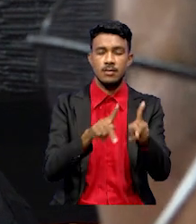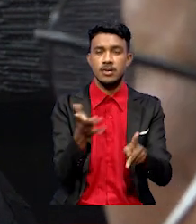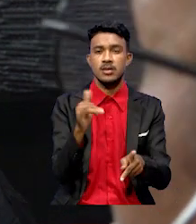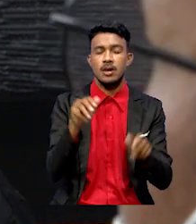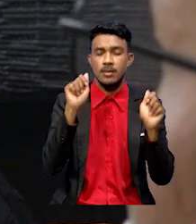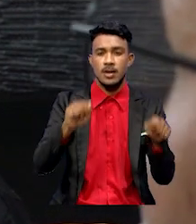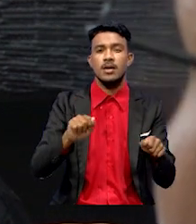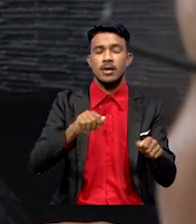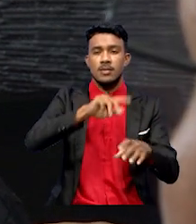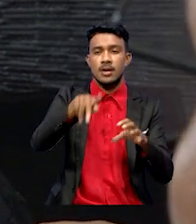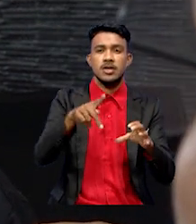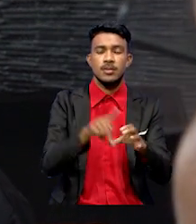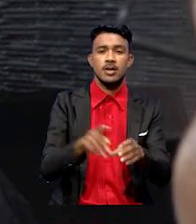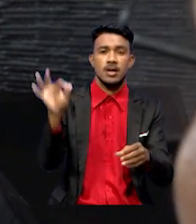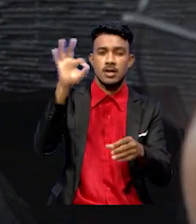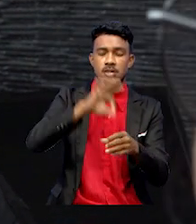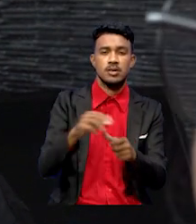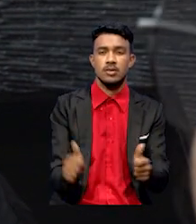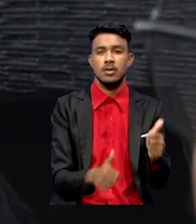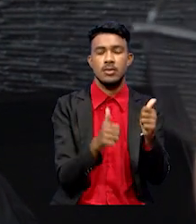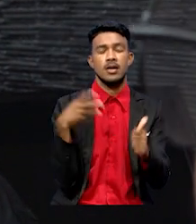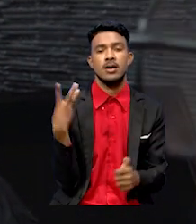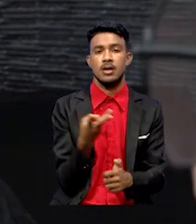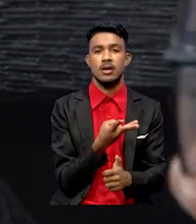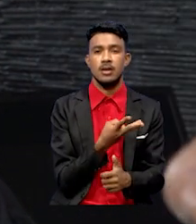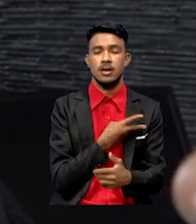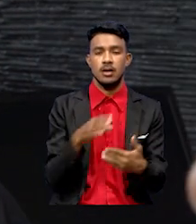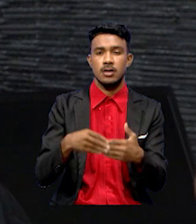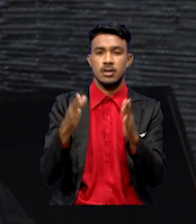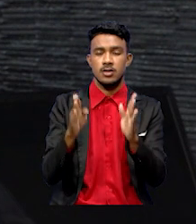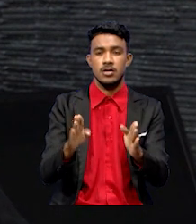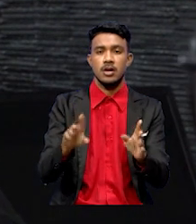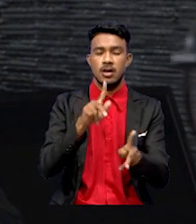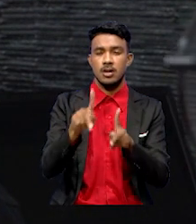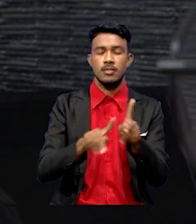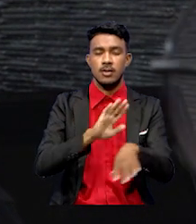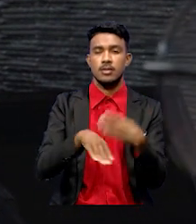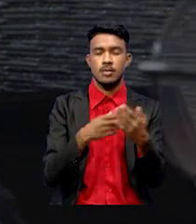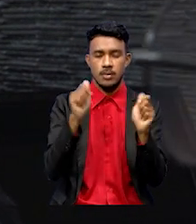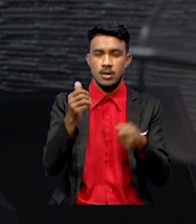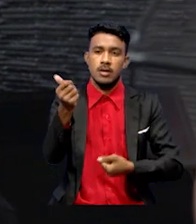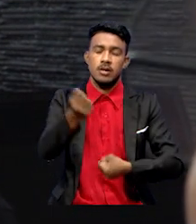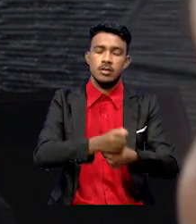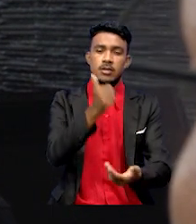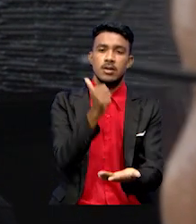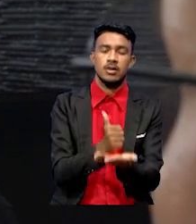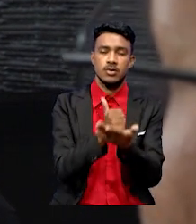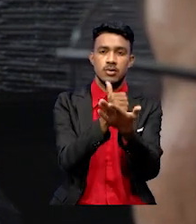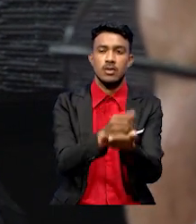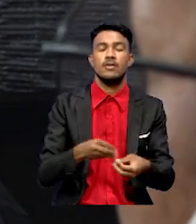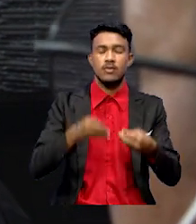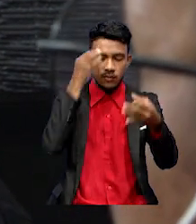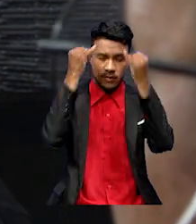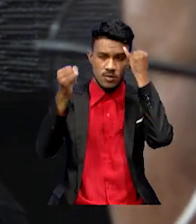rola parte e a eleição do irmão. Com certeza, e também a liderança comunitária sira nós, tem que apoio, o insato informa, o insato